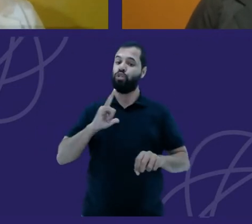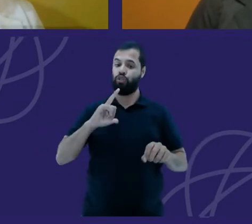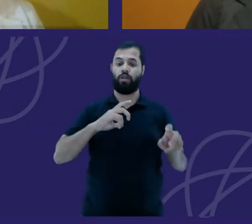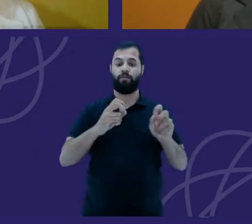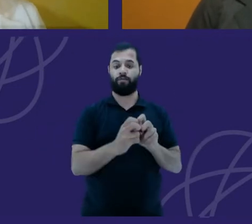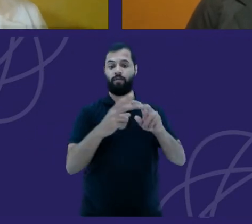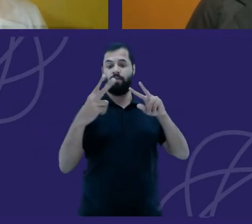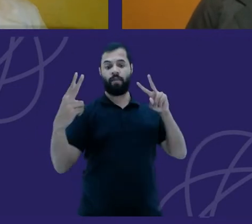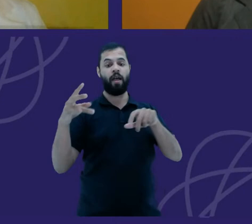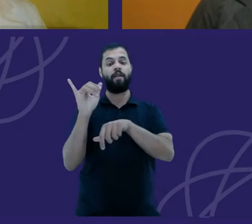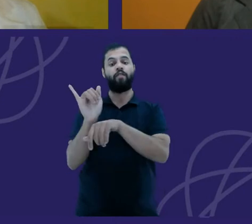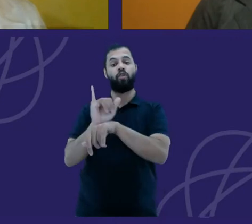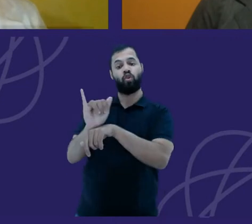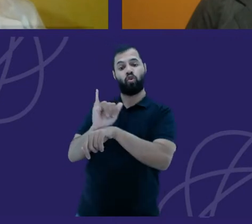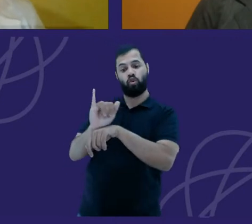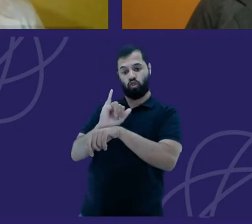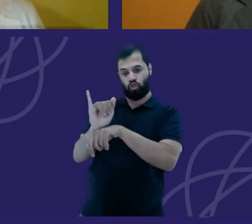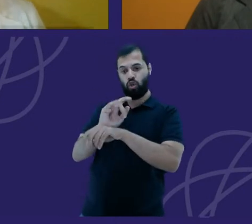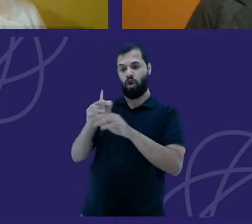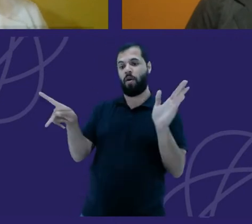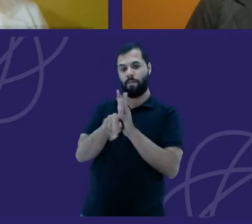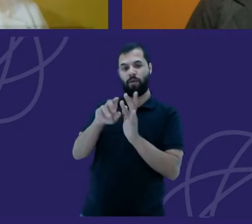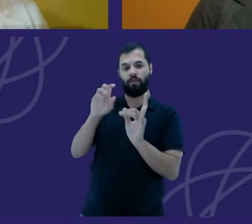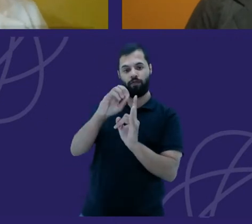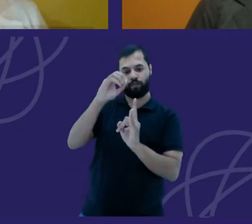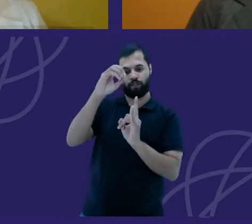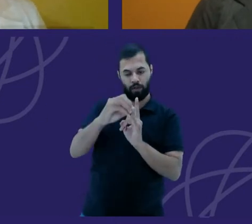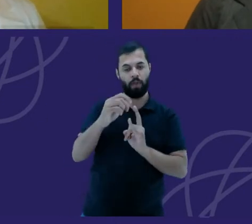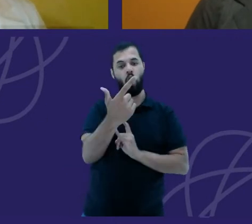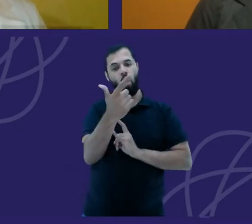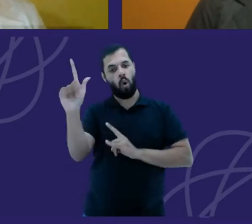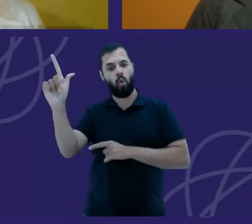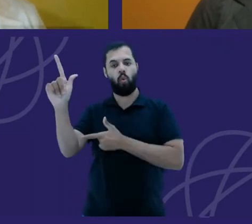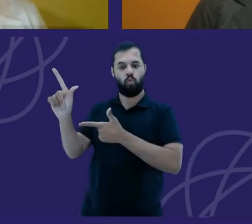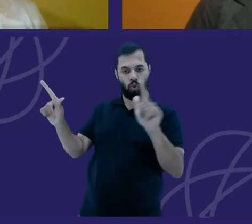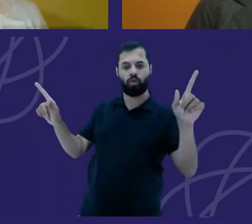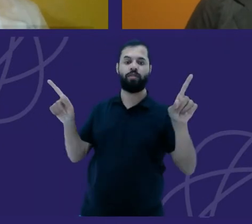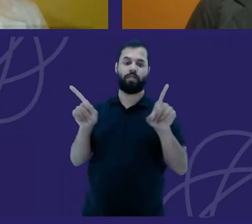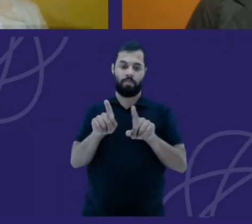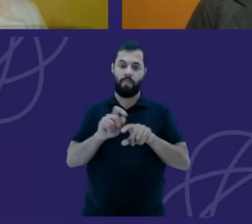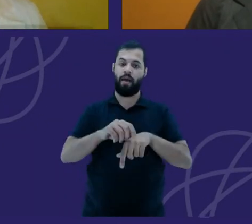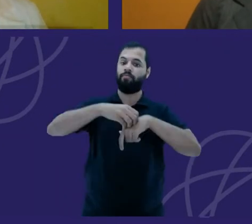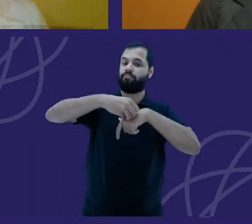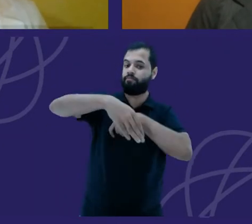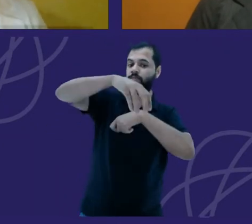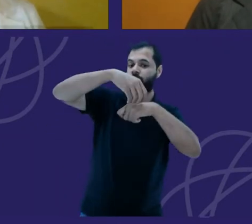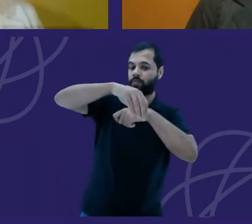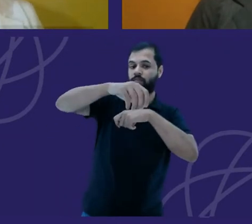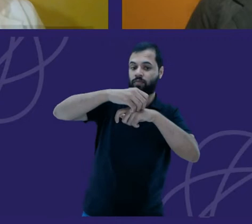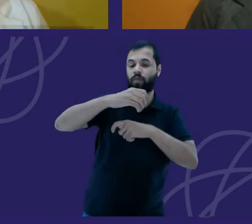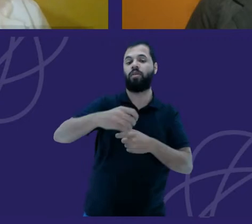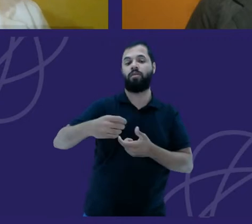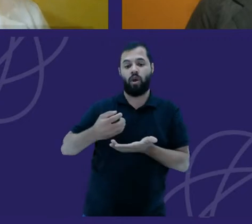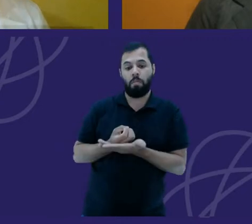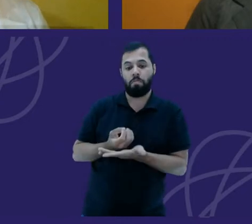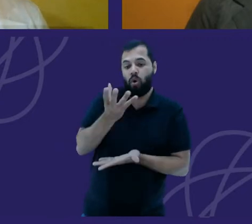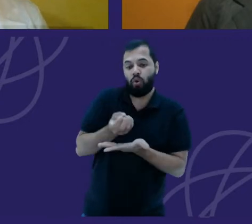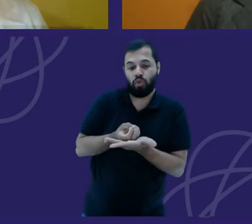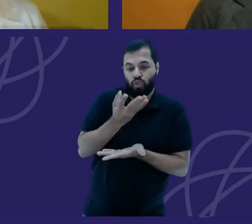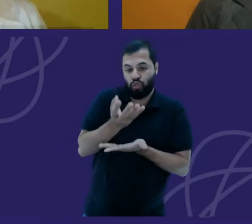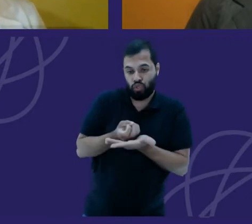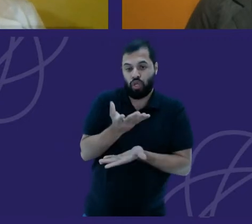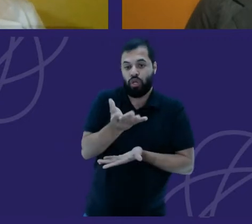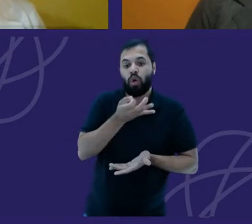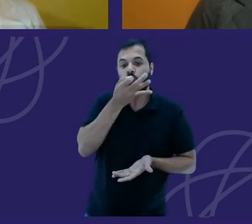da Fiocruz, no canal Saúde e no Zoom. Além de lançamento de vídeos e podcasts inéditos, feitos por